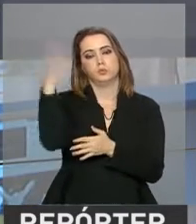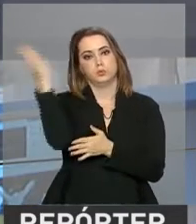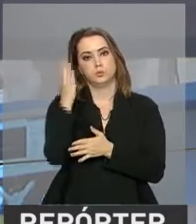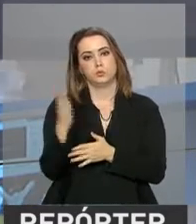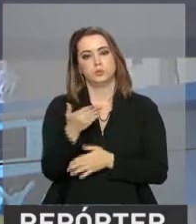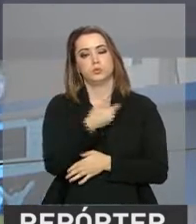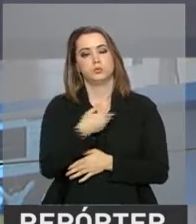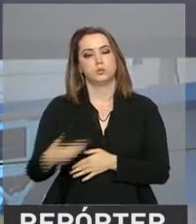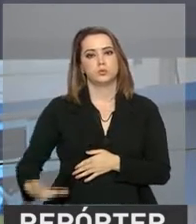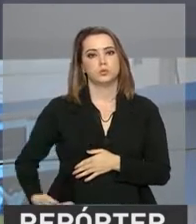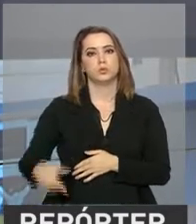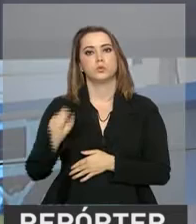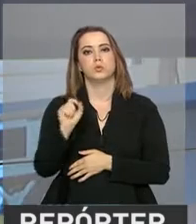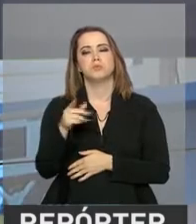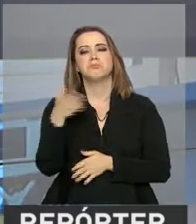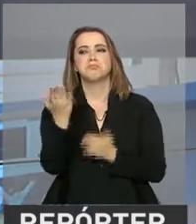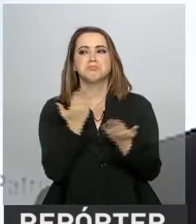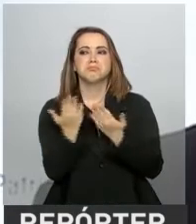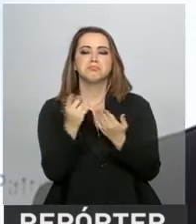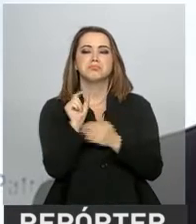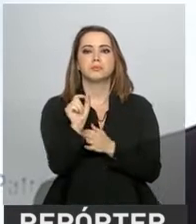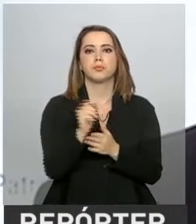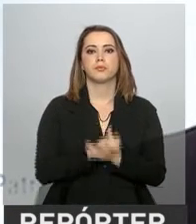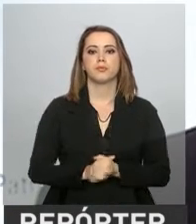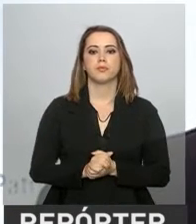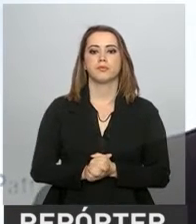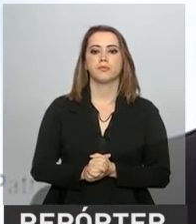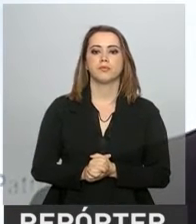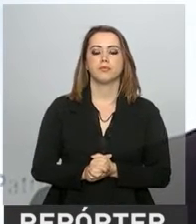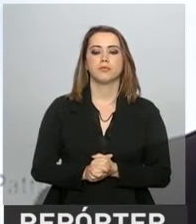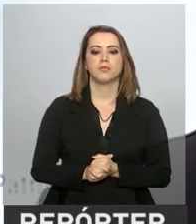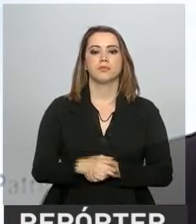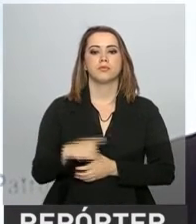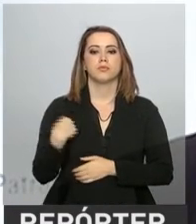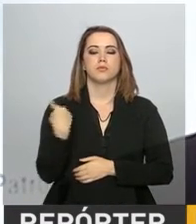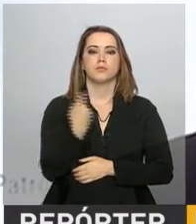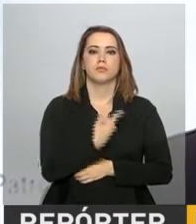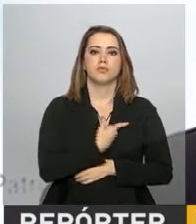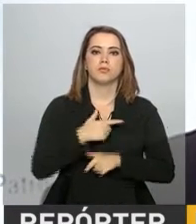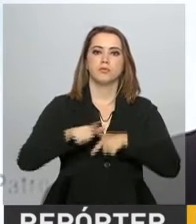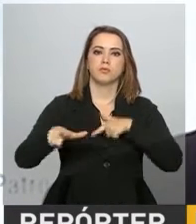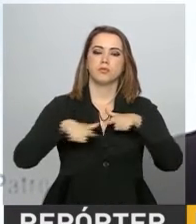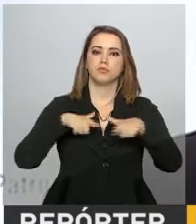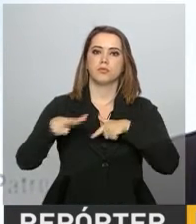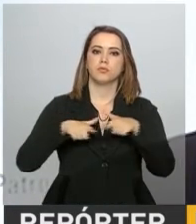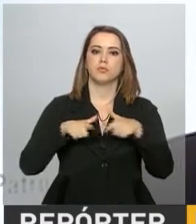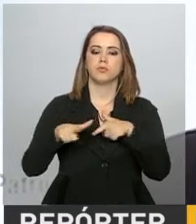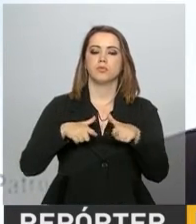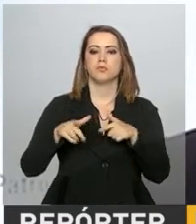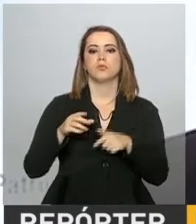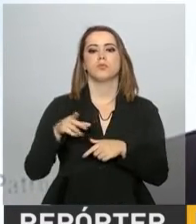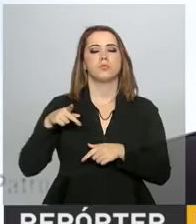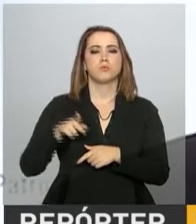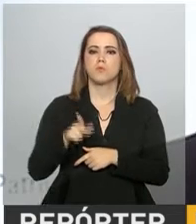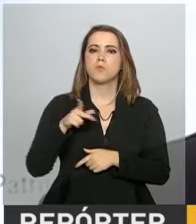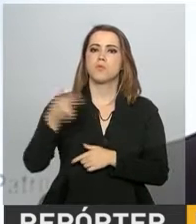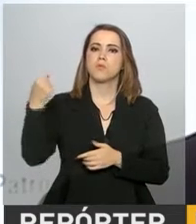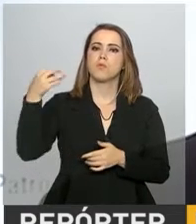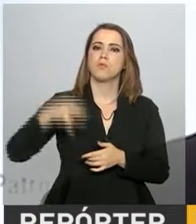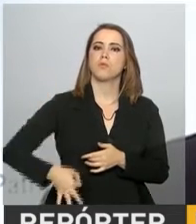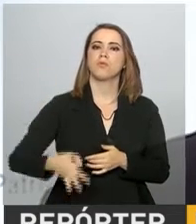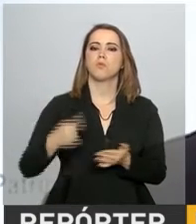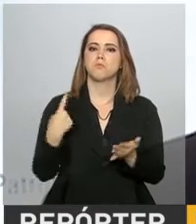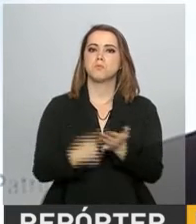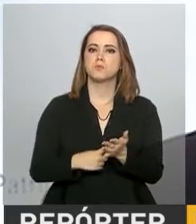balanço dos primeiros meses da nova gestão. Nós trabalhamos de forma bastante concisa, de forma